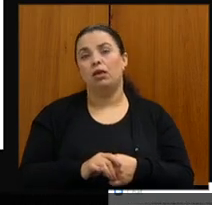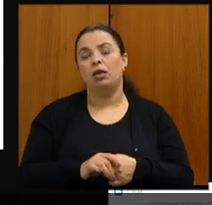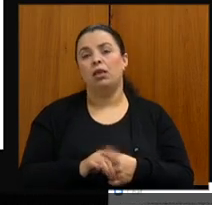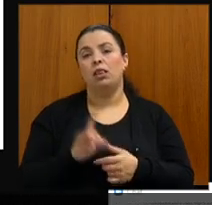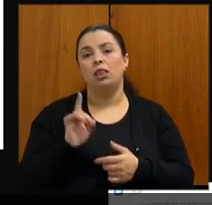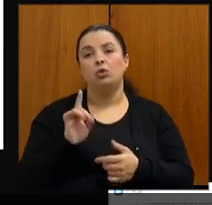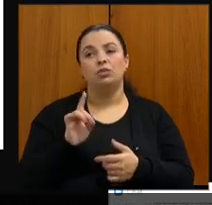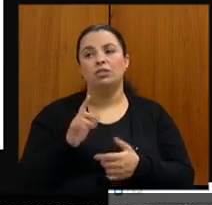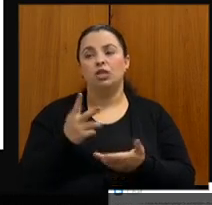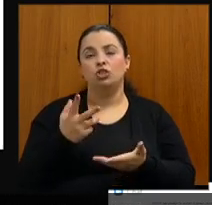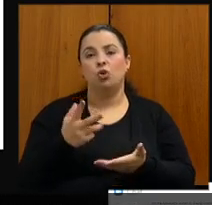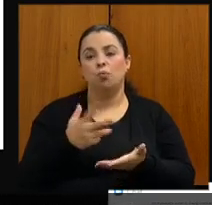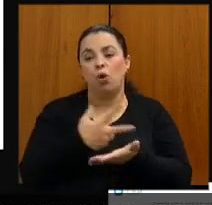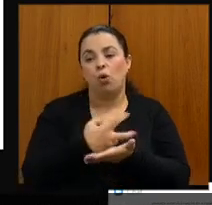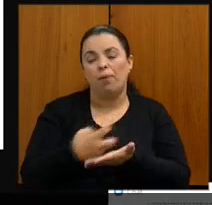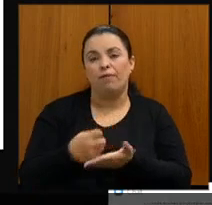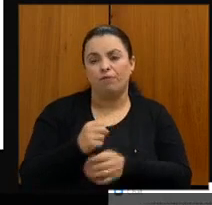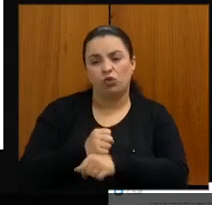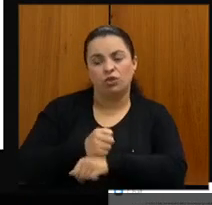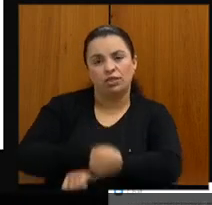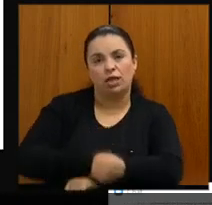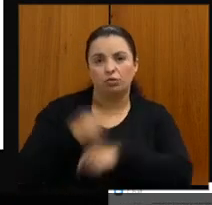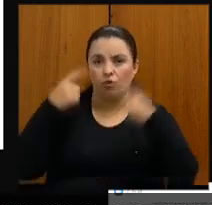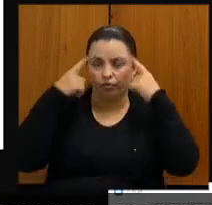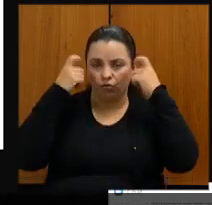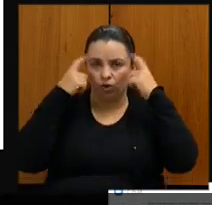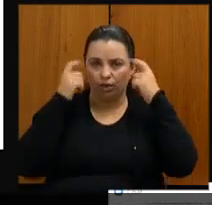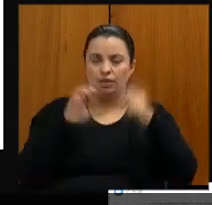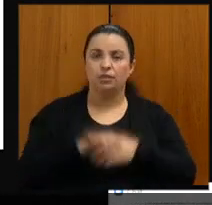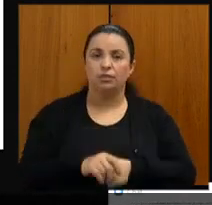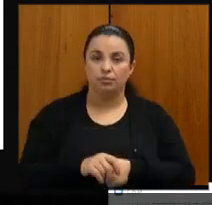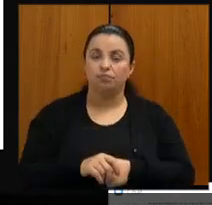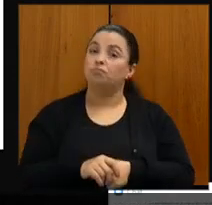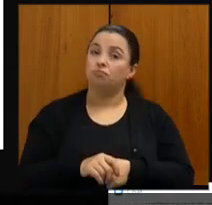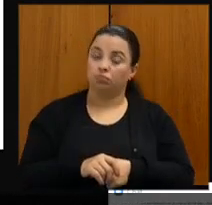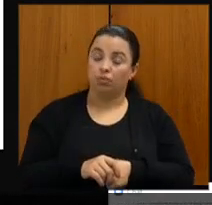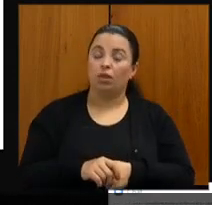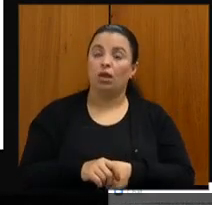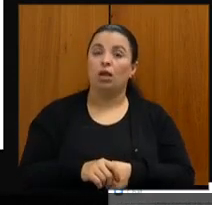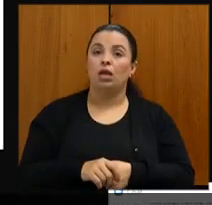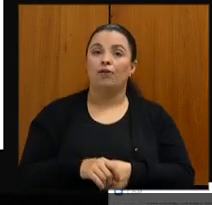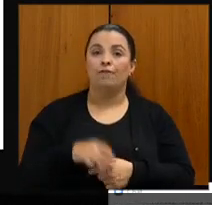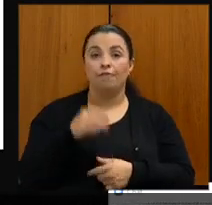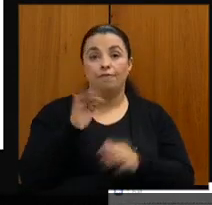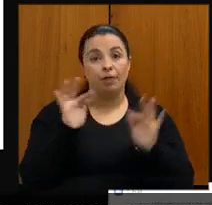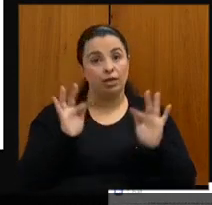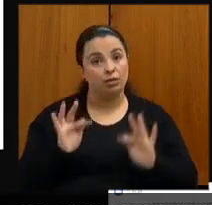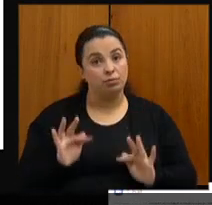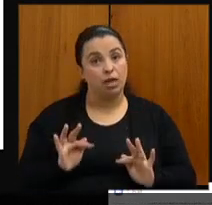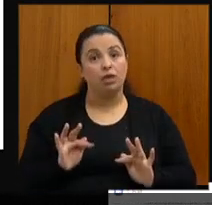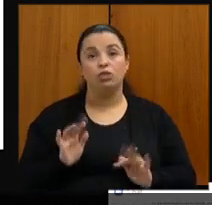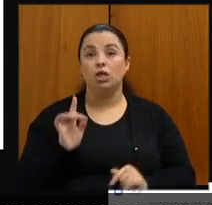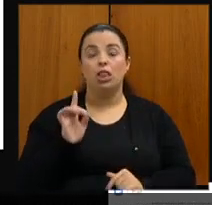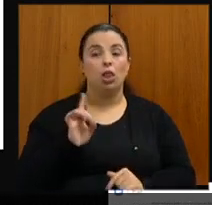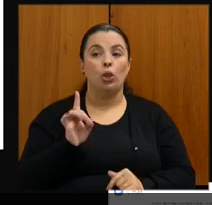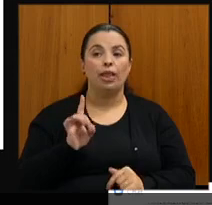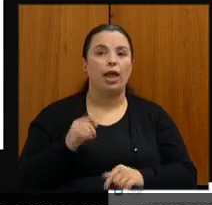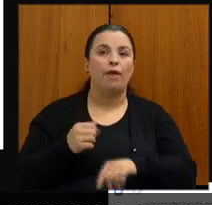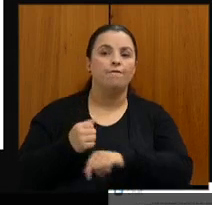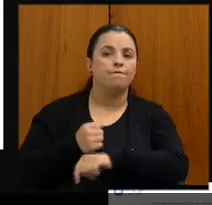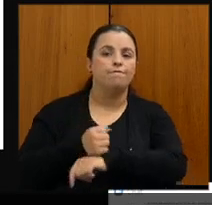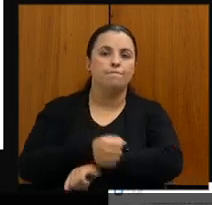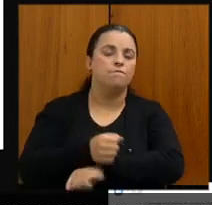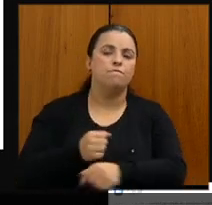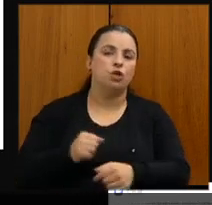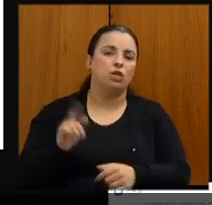desocupação forçada ou violenta felizmente não temos tido esses casos a Funai e